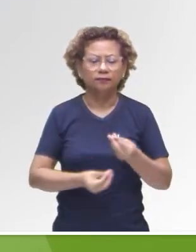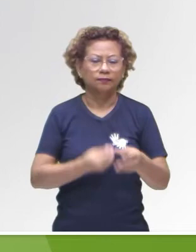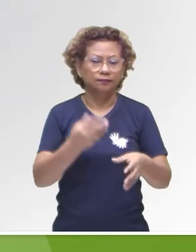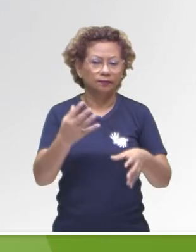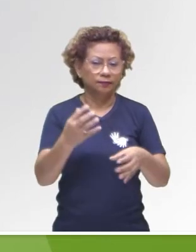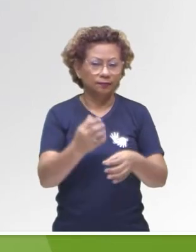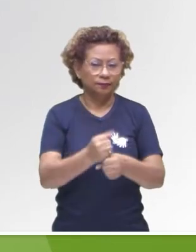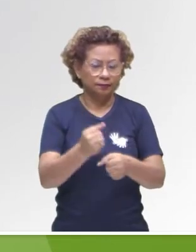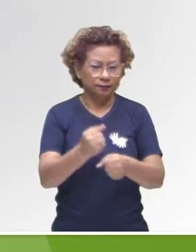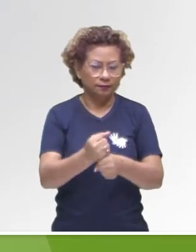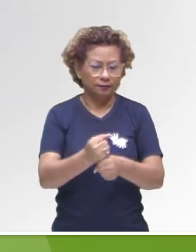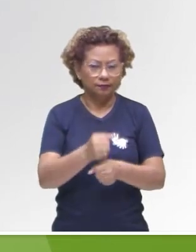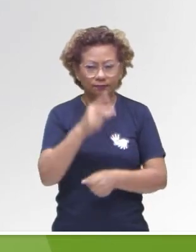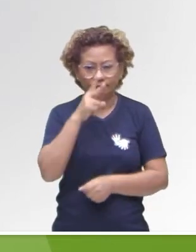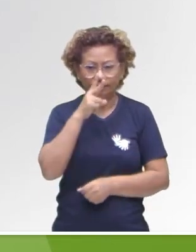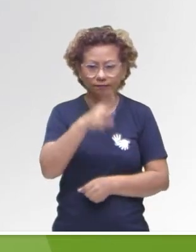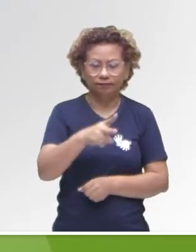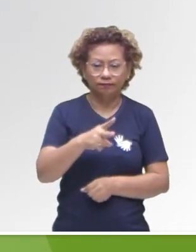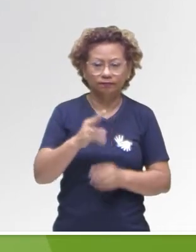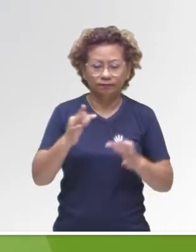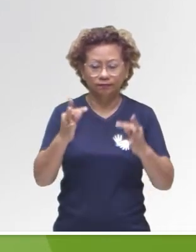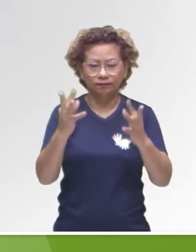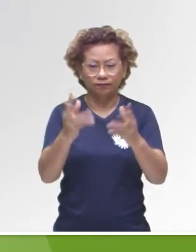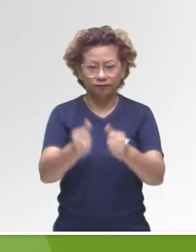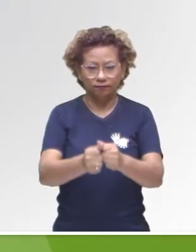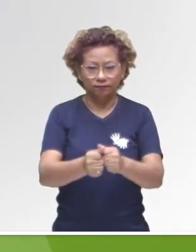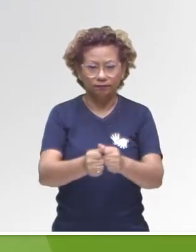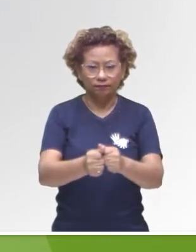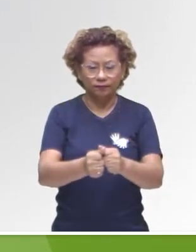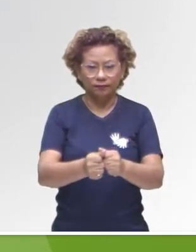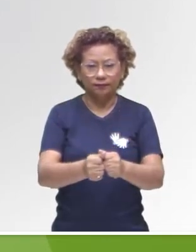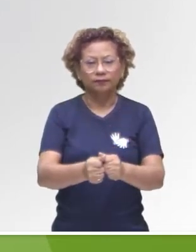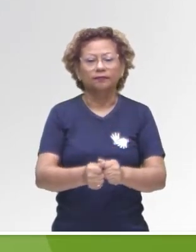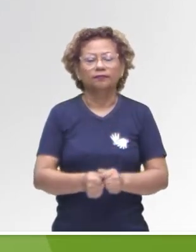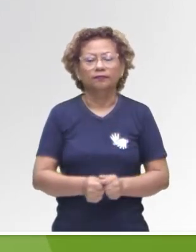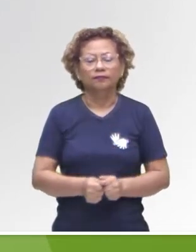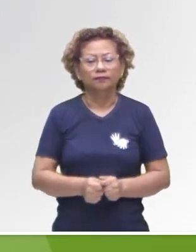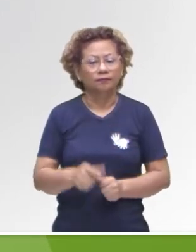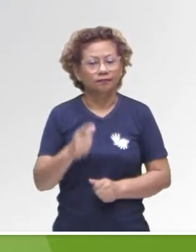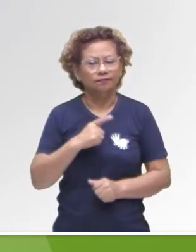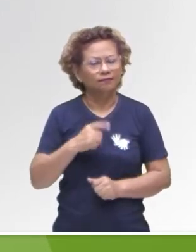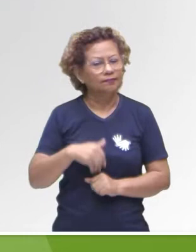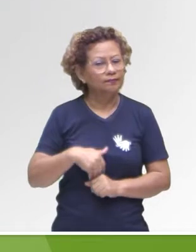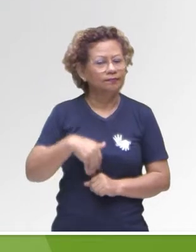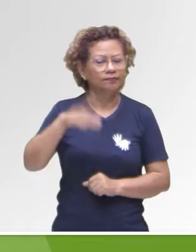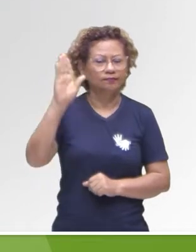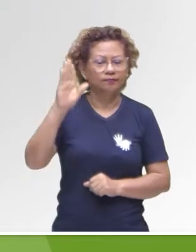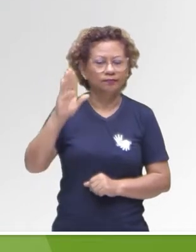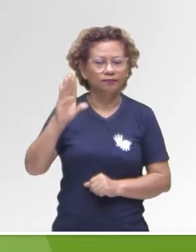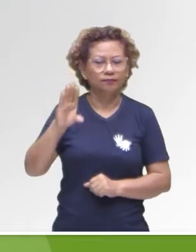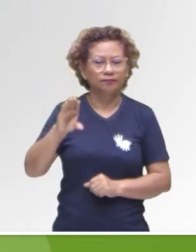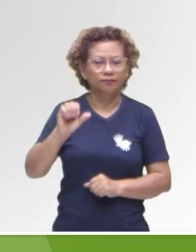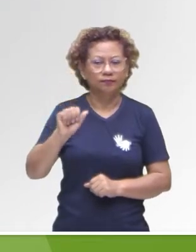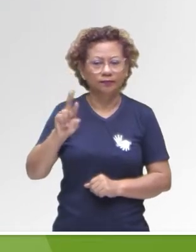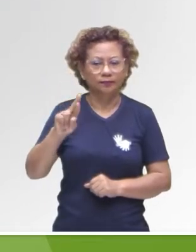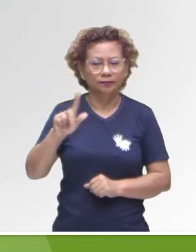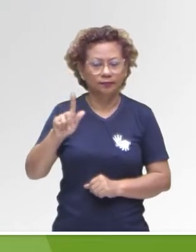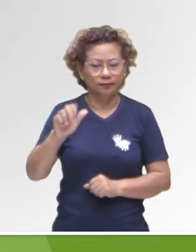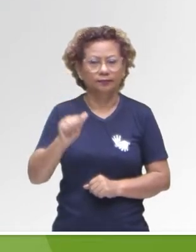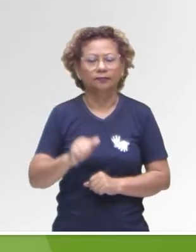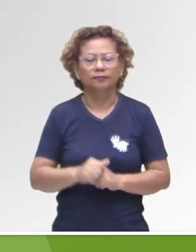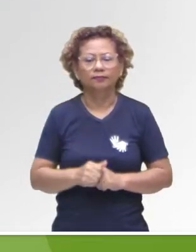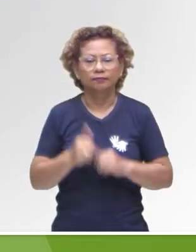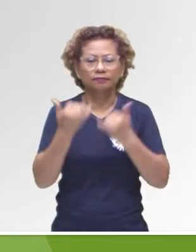calcula esse potencial total, que é quando temos mais de uma carga elétrica gerando campo, né? Aquela situação que eu falei agora há